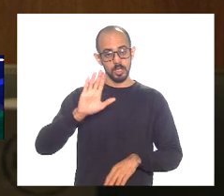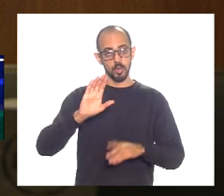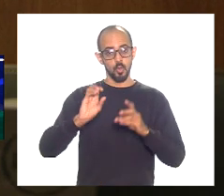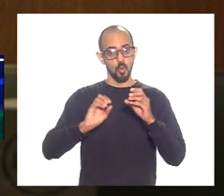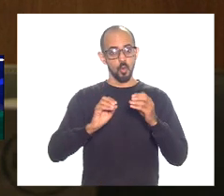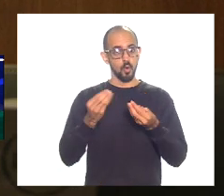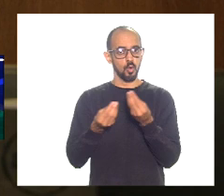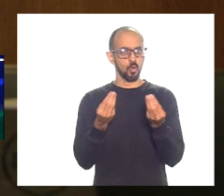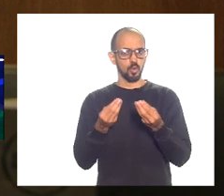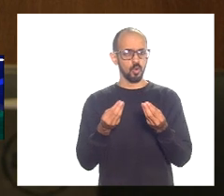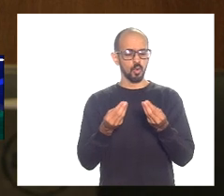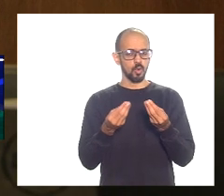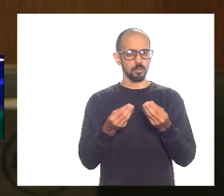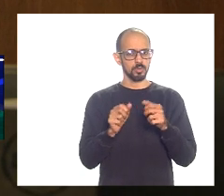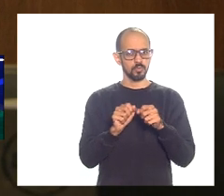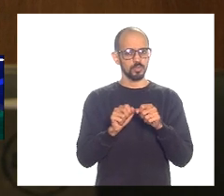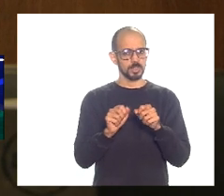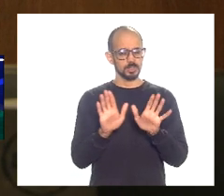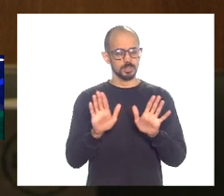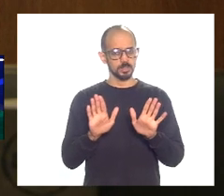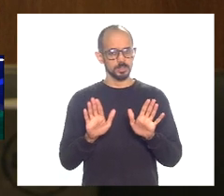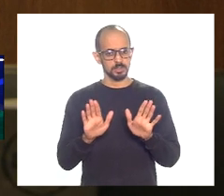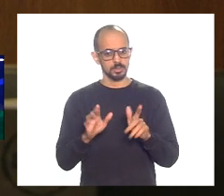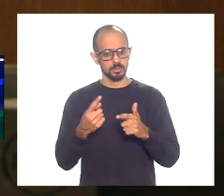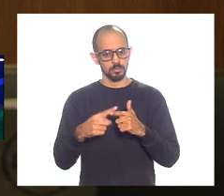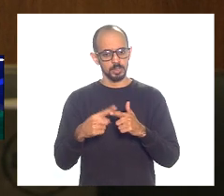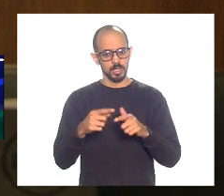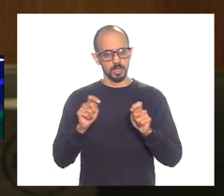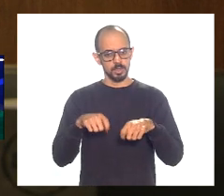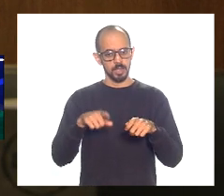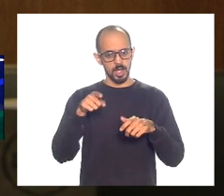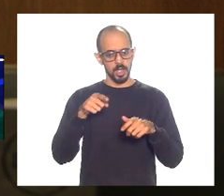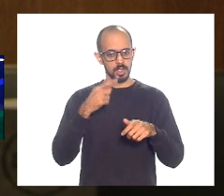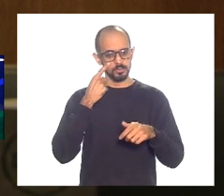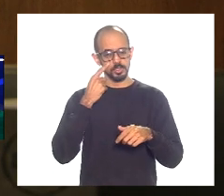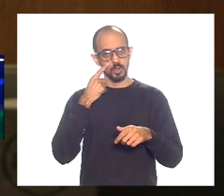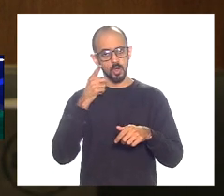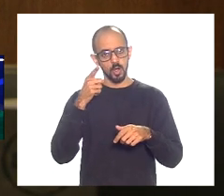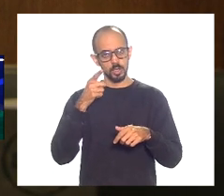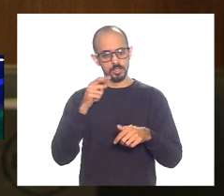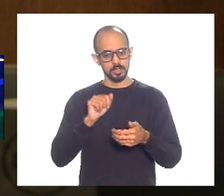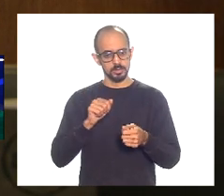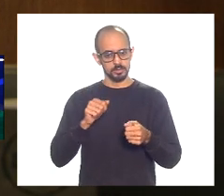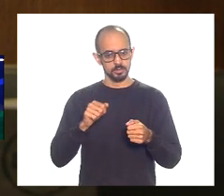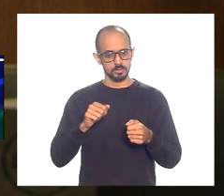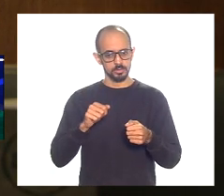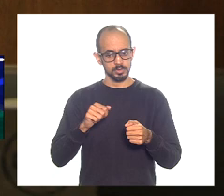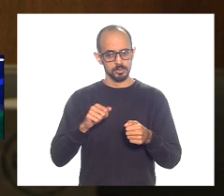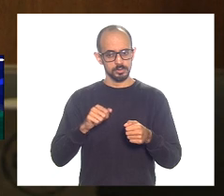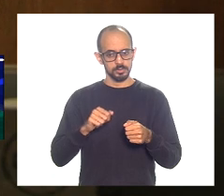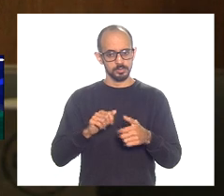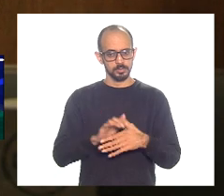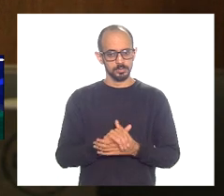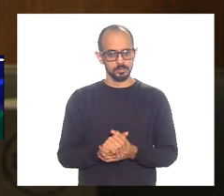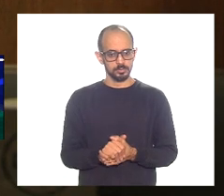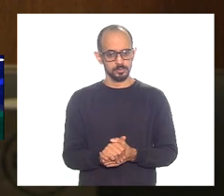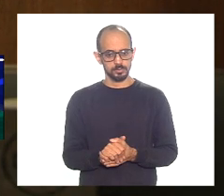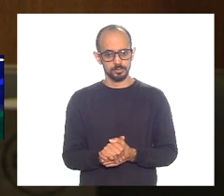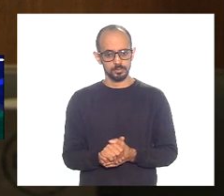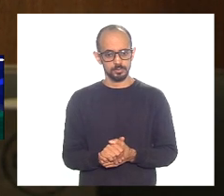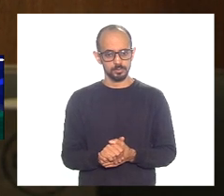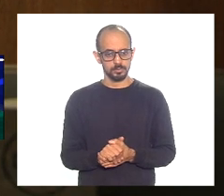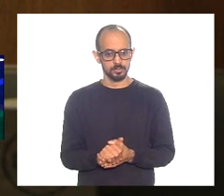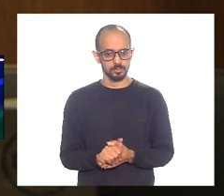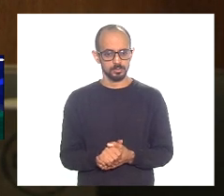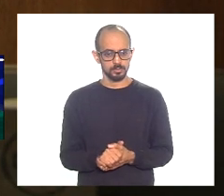Rejeição da 7. O que foi feito da 7? Que aí você, Vossa Excelência, encaminha o acordo sobre também um